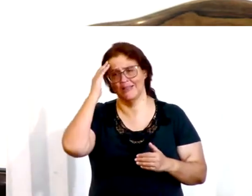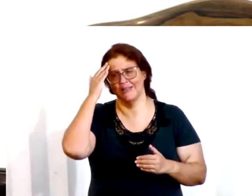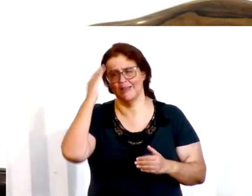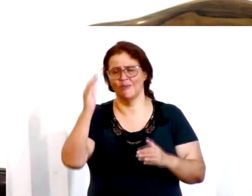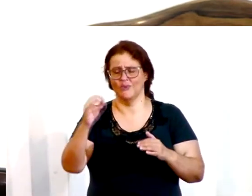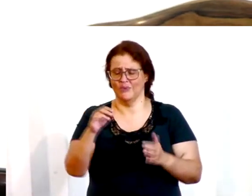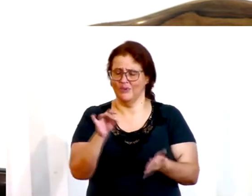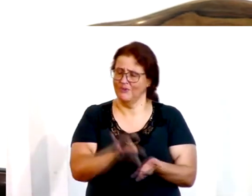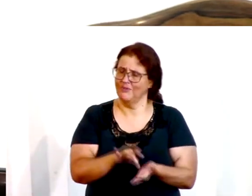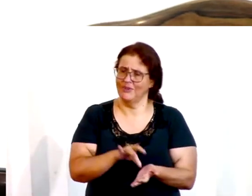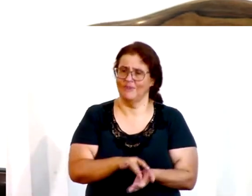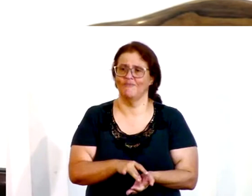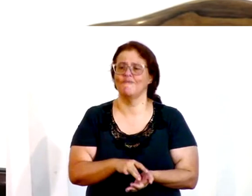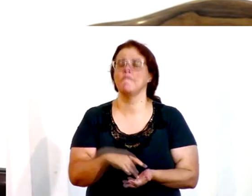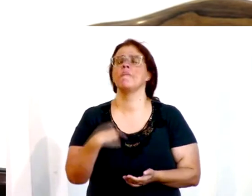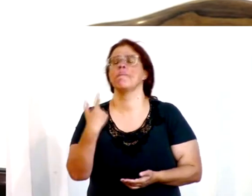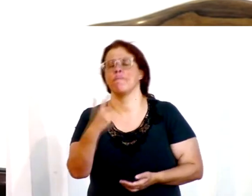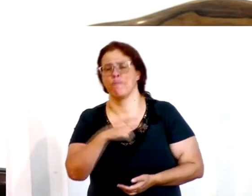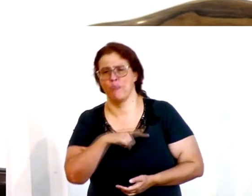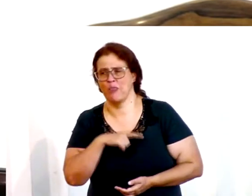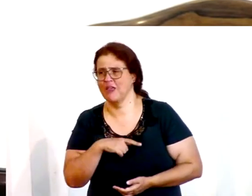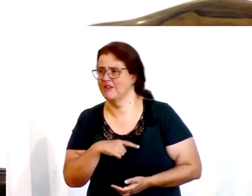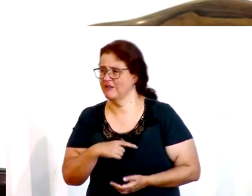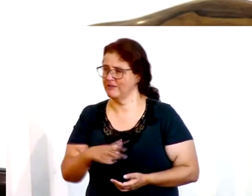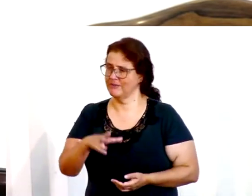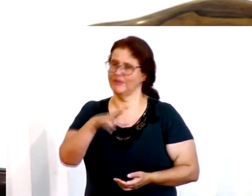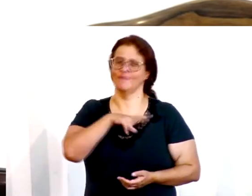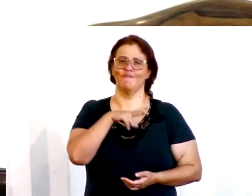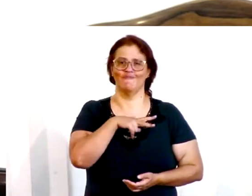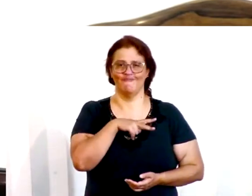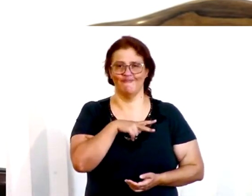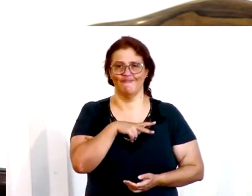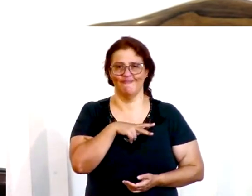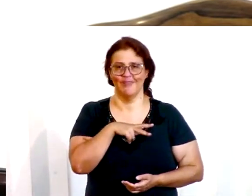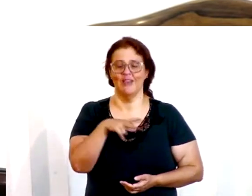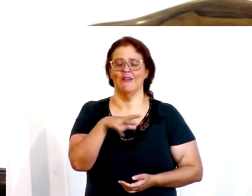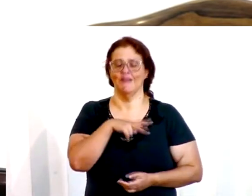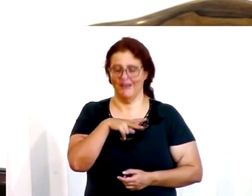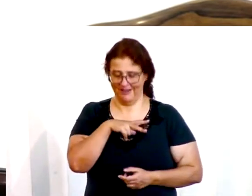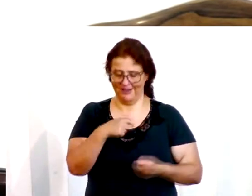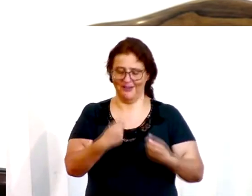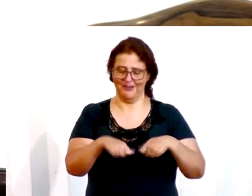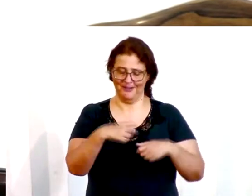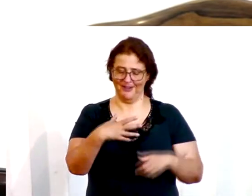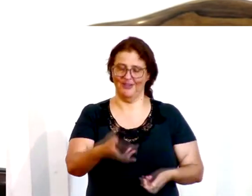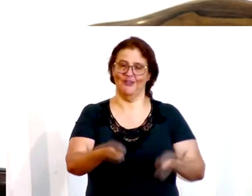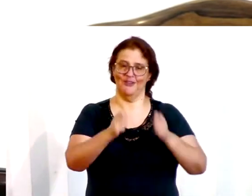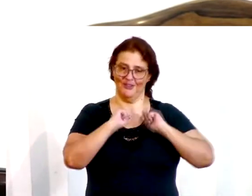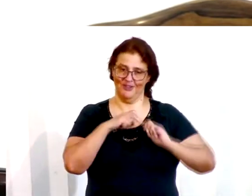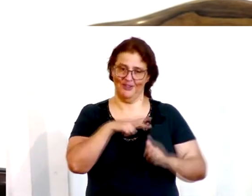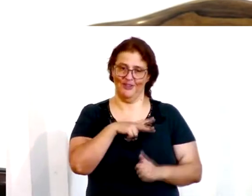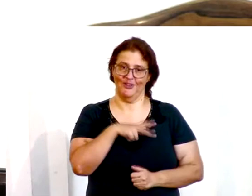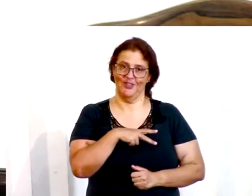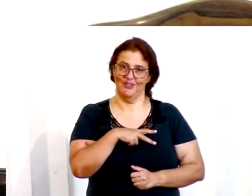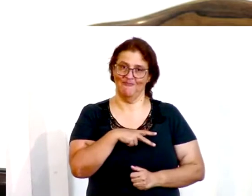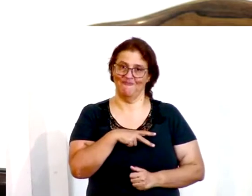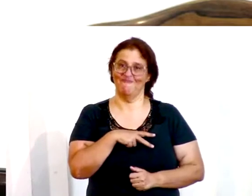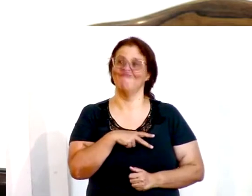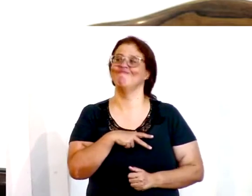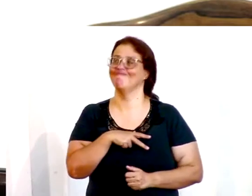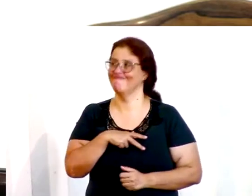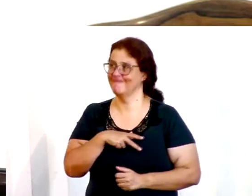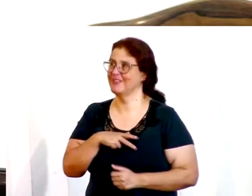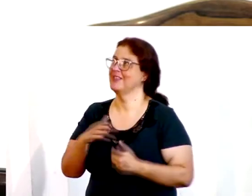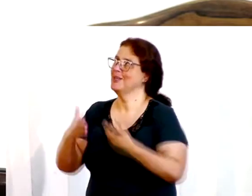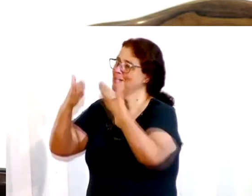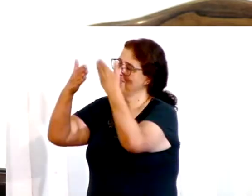sim suficientes ou autossuficientes. Ou seja, nós sabemos estar contentes